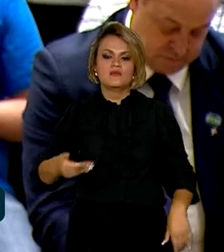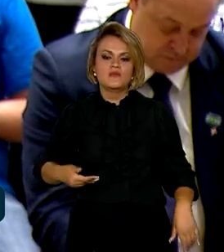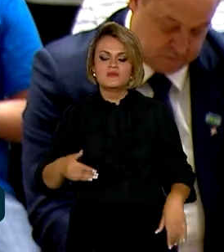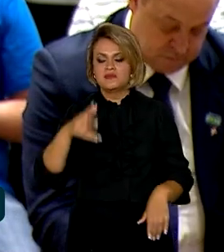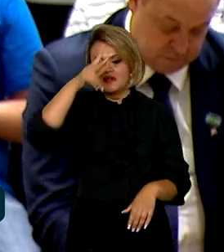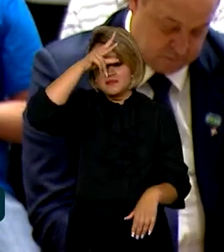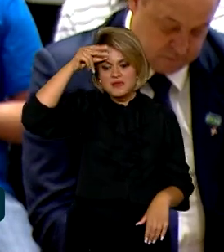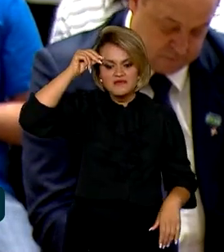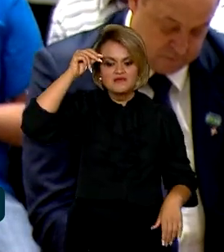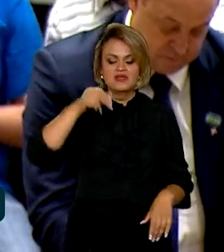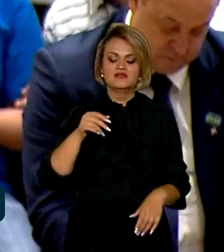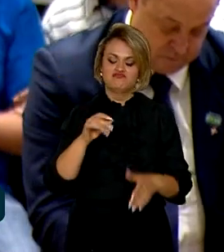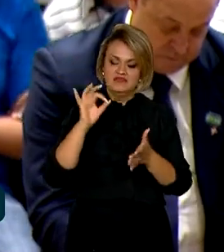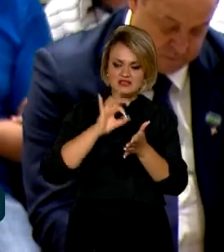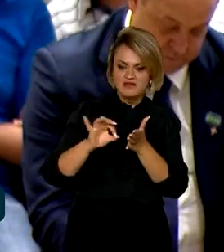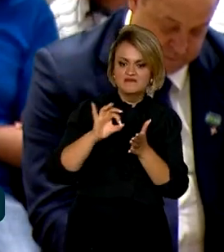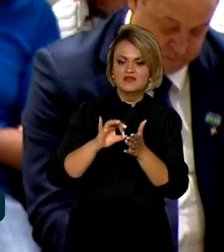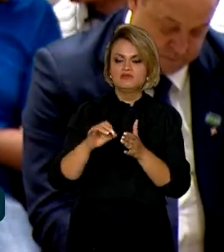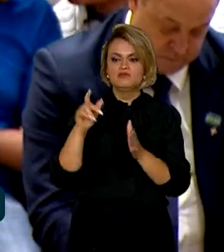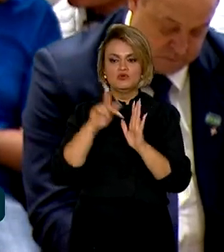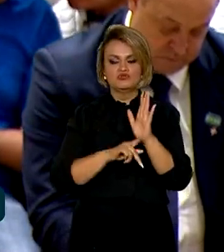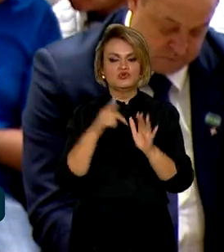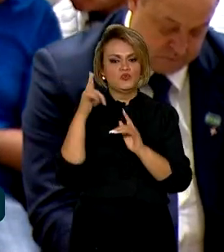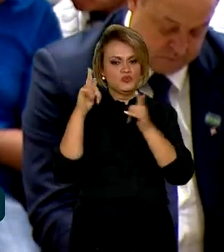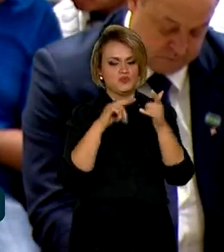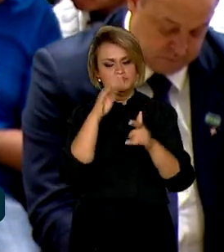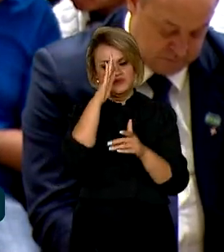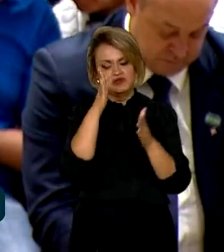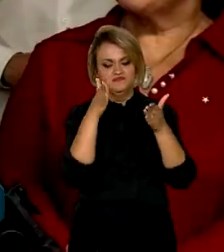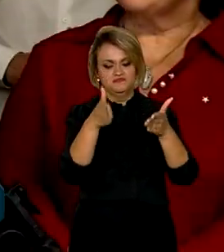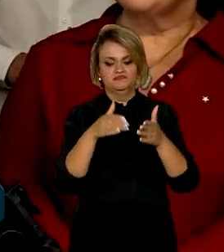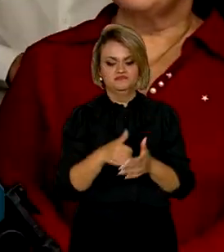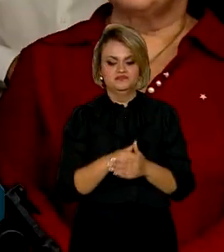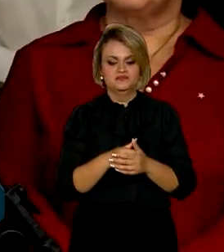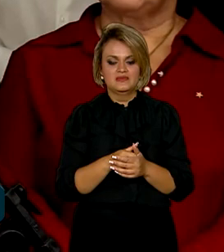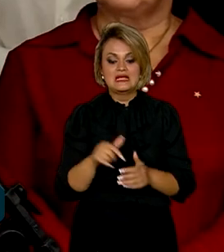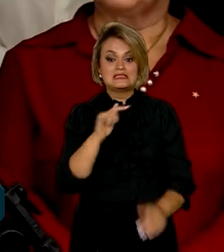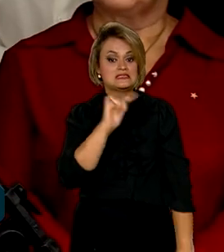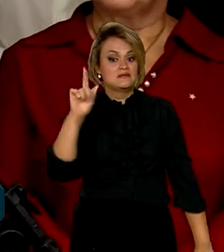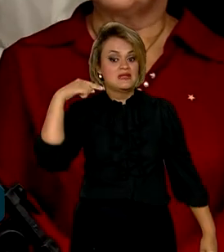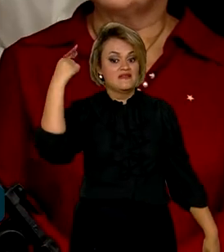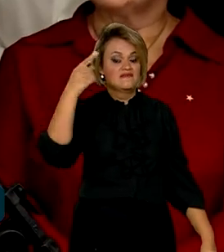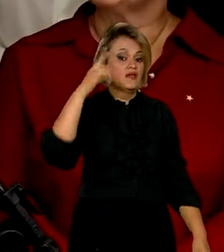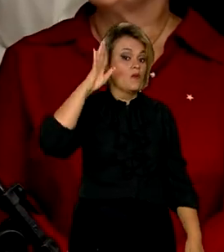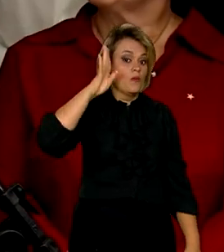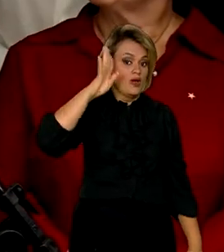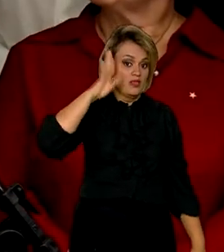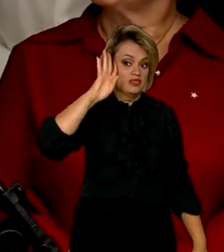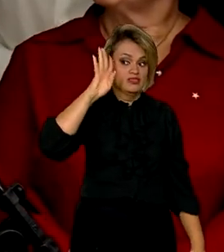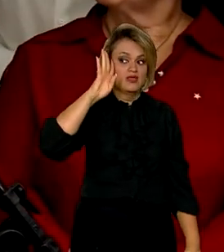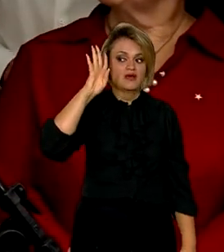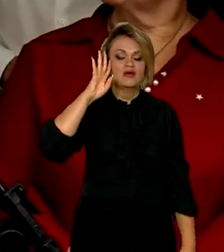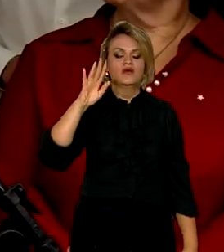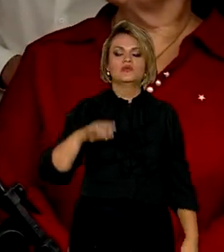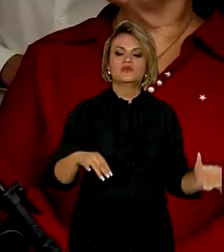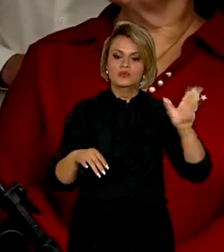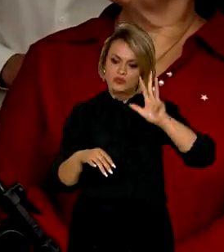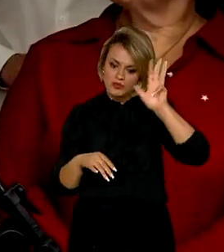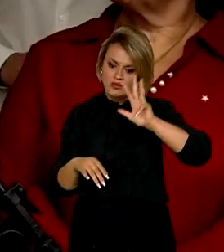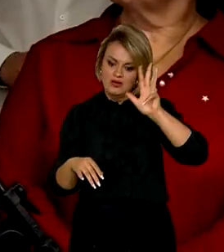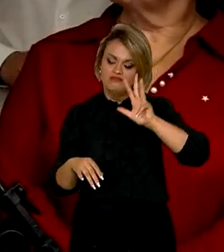que os prefeitos possam inscrever outros projetos prioritários. Na semana que vem, quarta-feira, o presidente